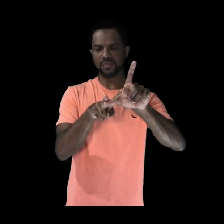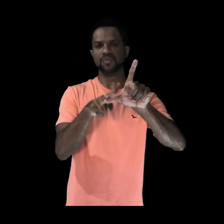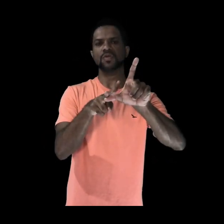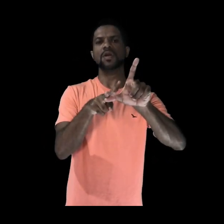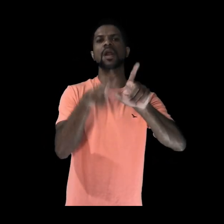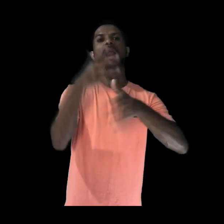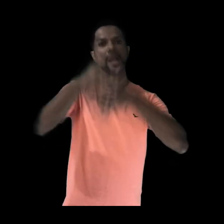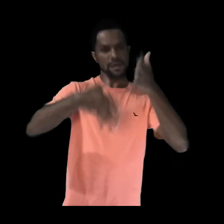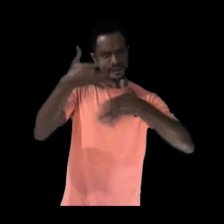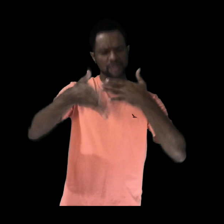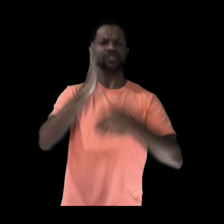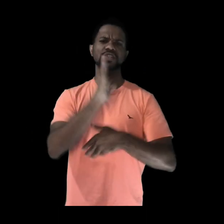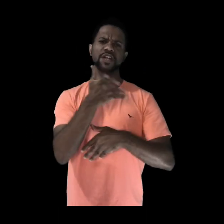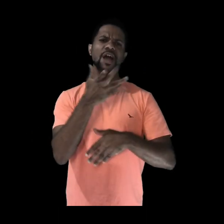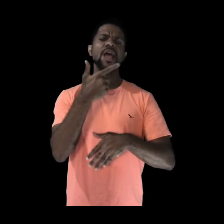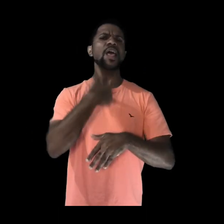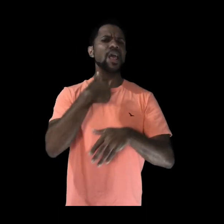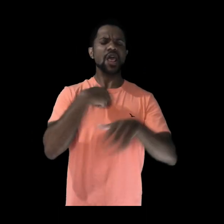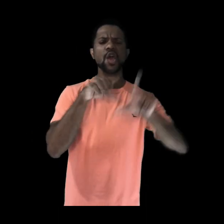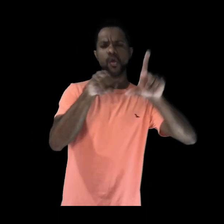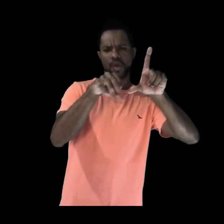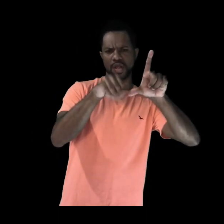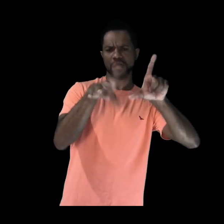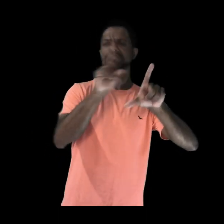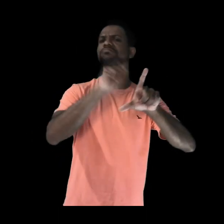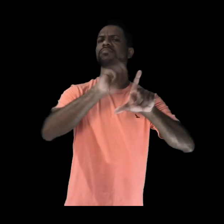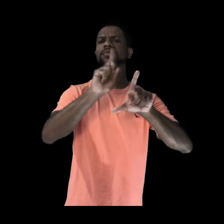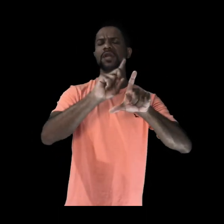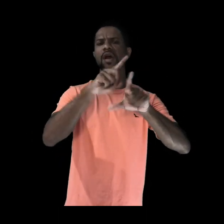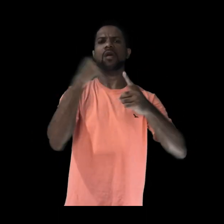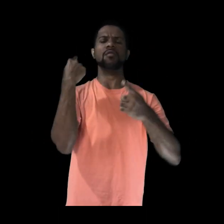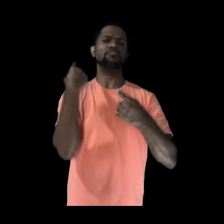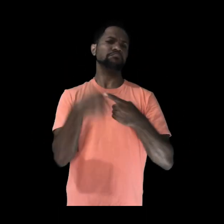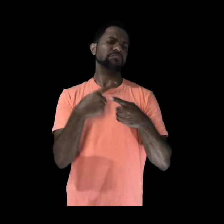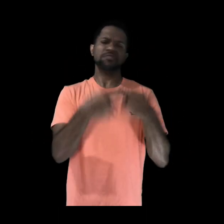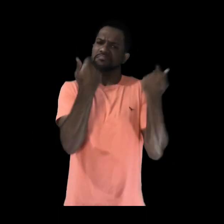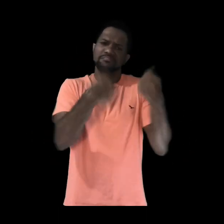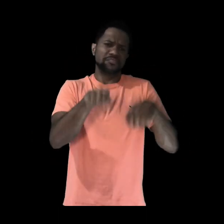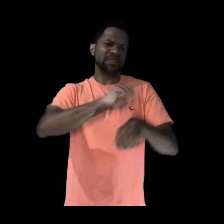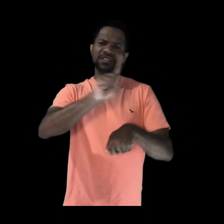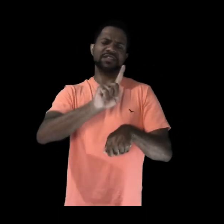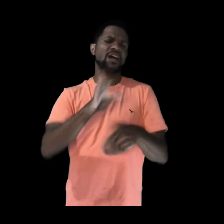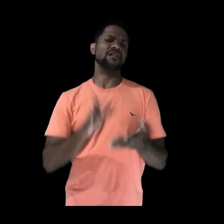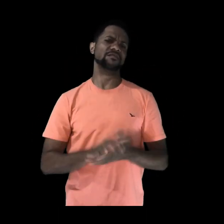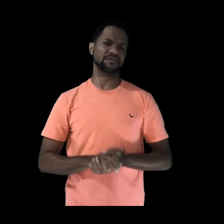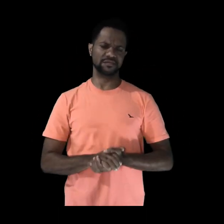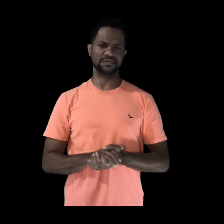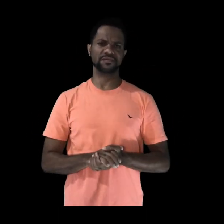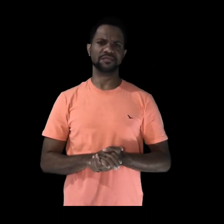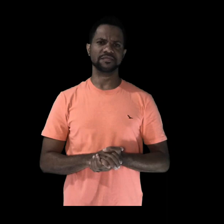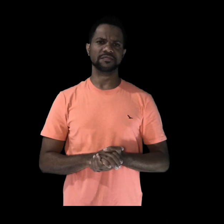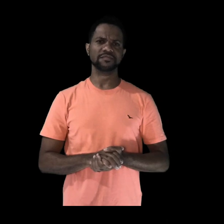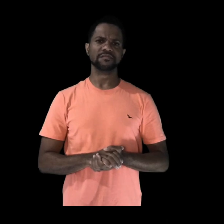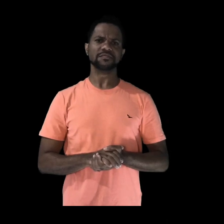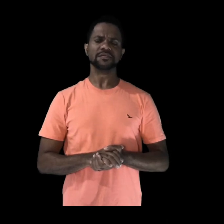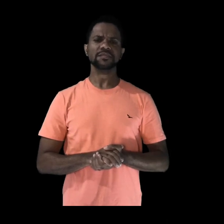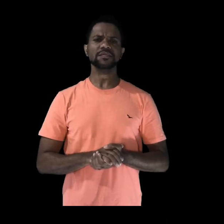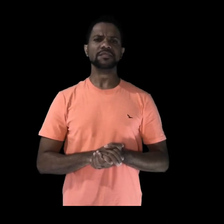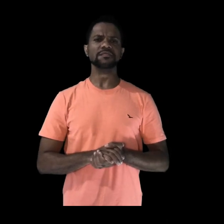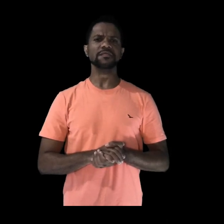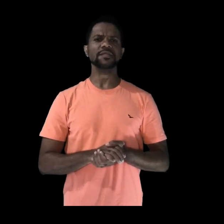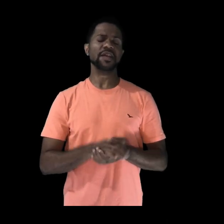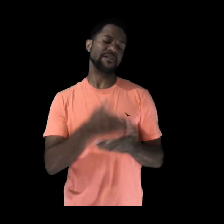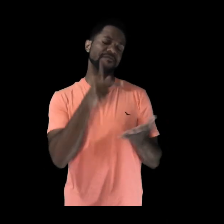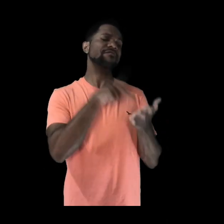Então, eu optei em não fazer a licenciatura porque eu já sou licenciado. Então, não tem necessidade de fazer duas licenciaturas. Verdade,